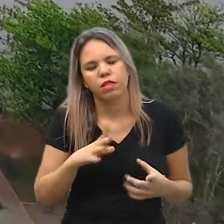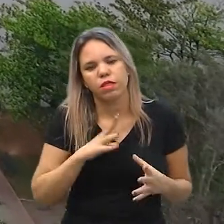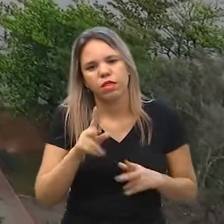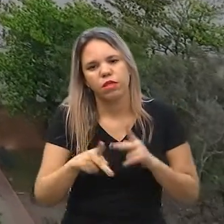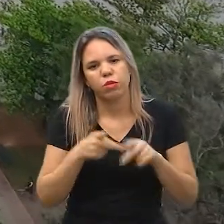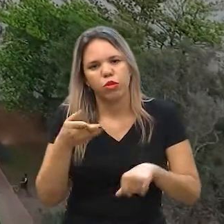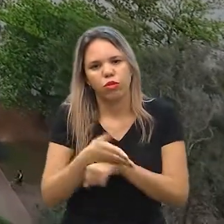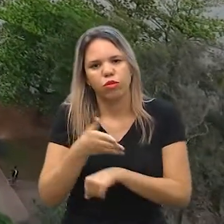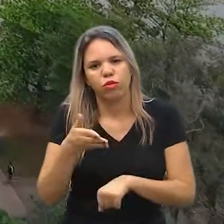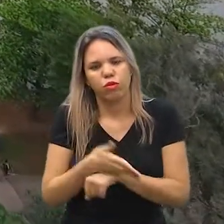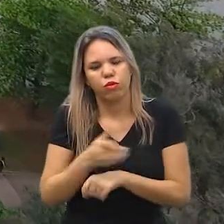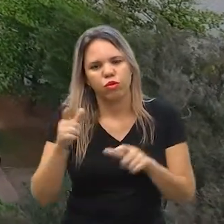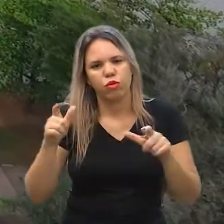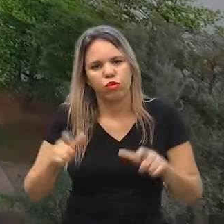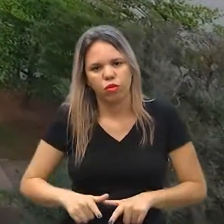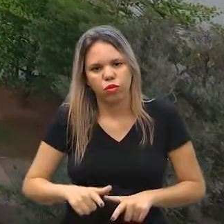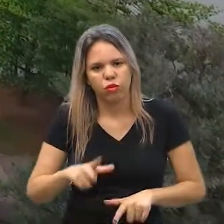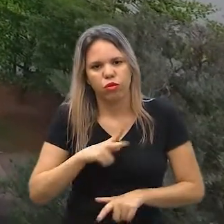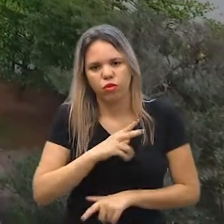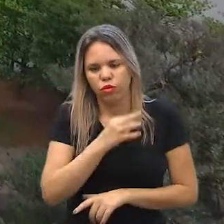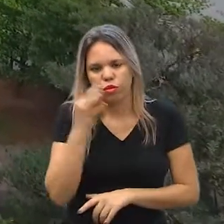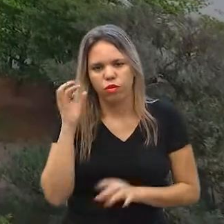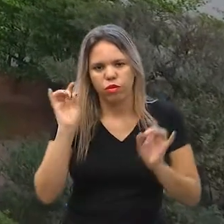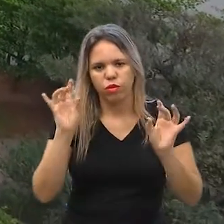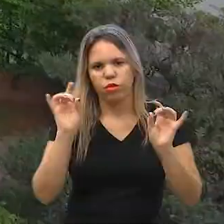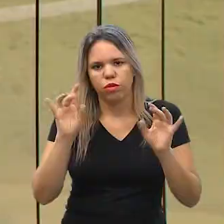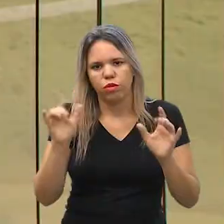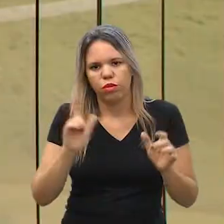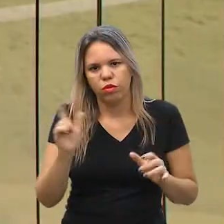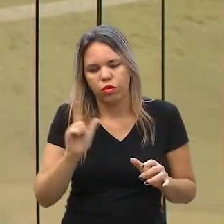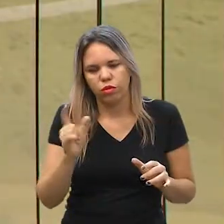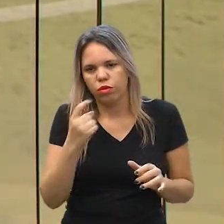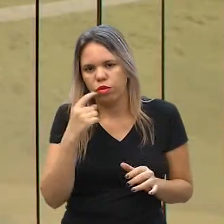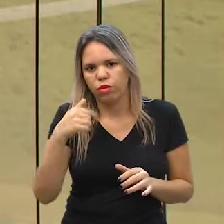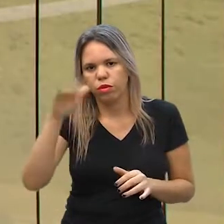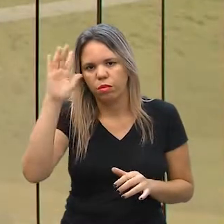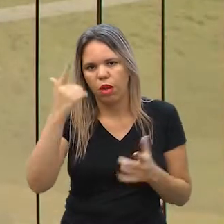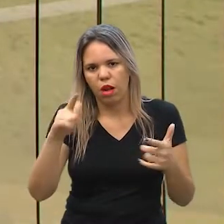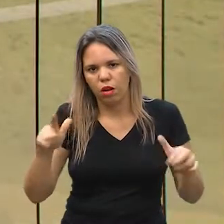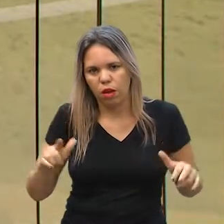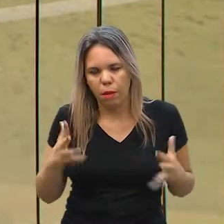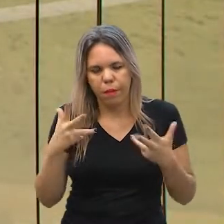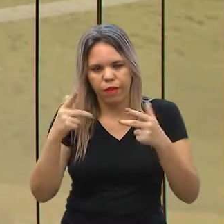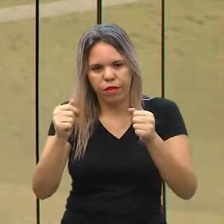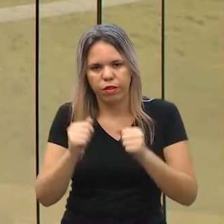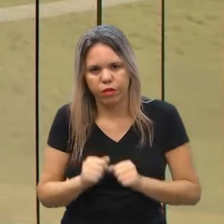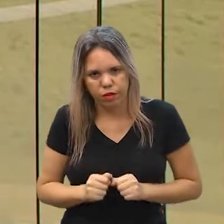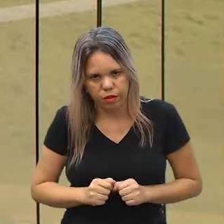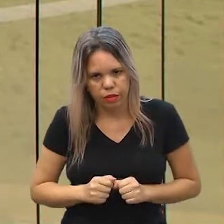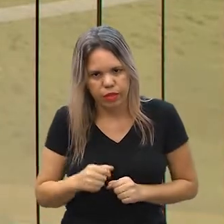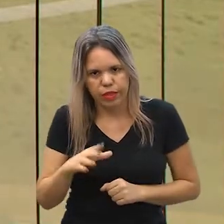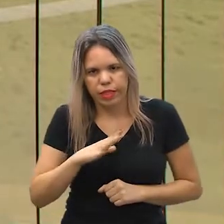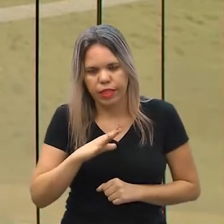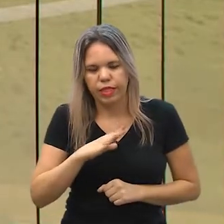a cidade inteira. É um lugar particularmente especial. É claro que Campinas tem lugares maravilhosos, sim, mas a nossa